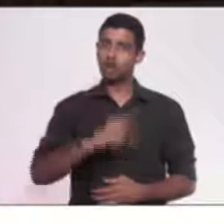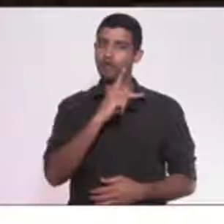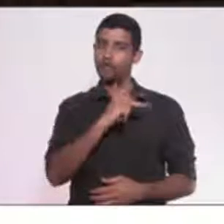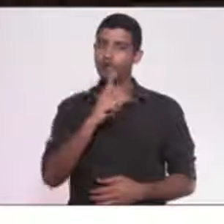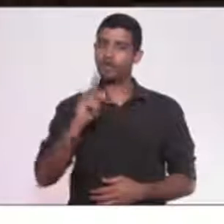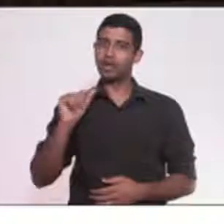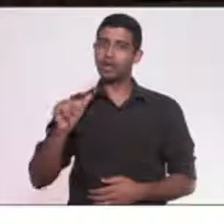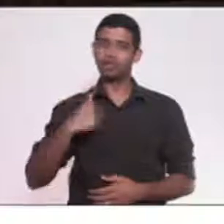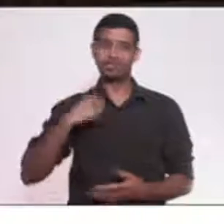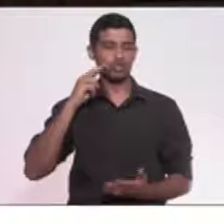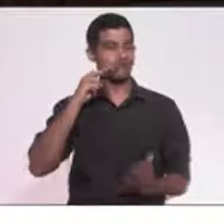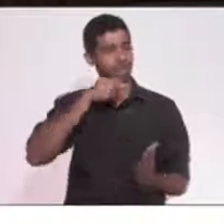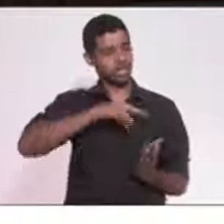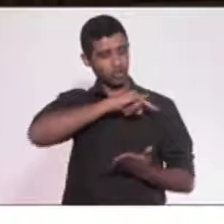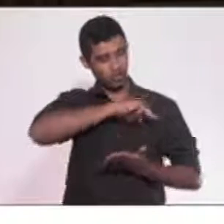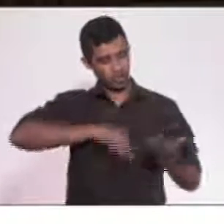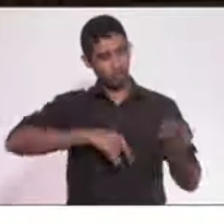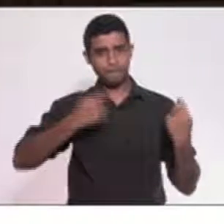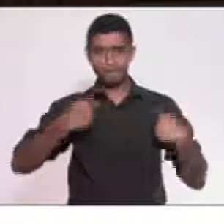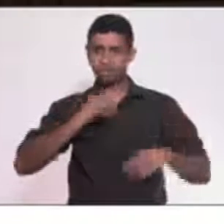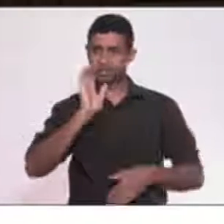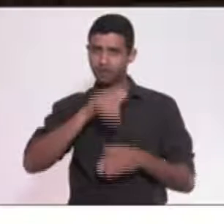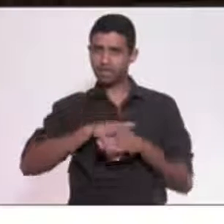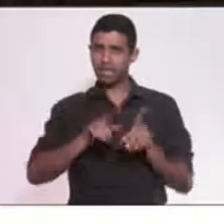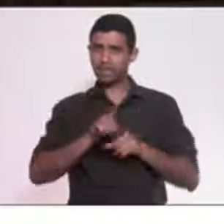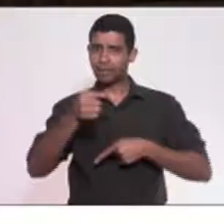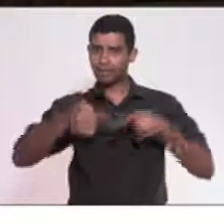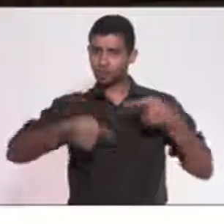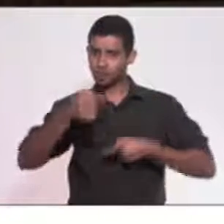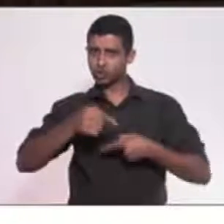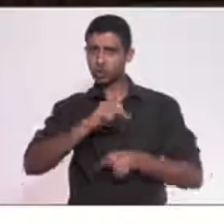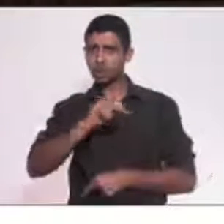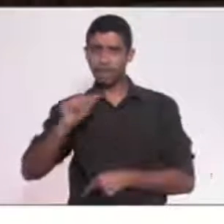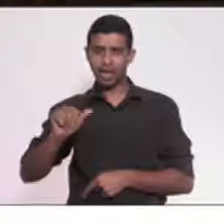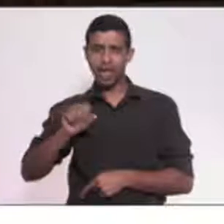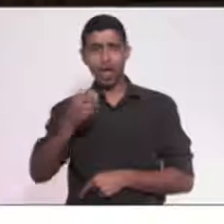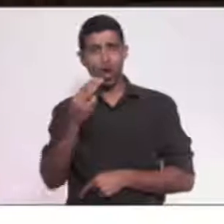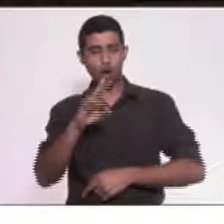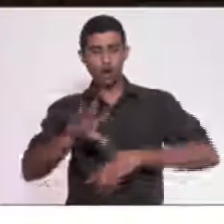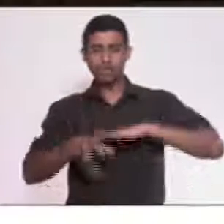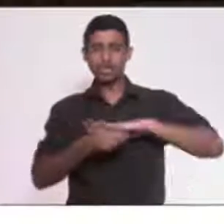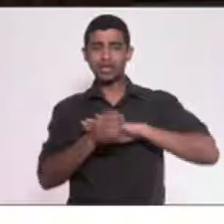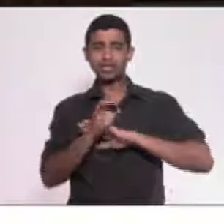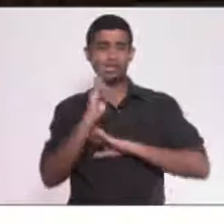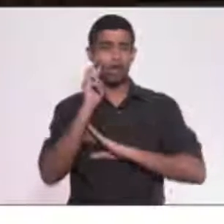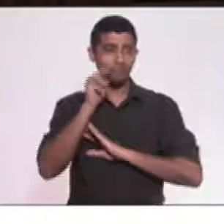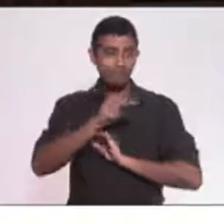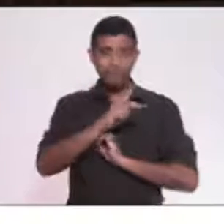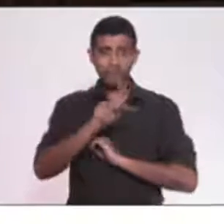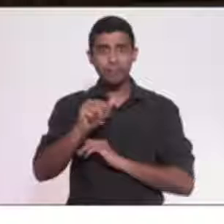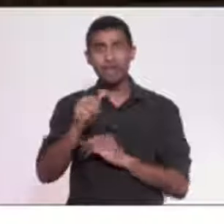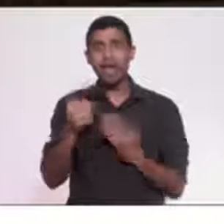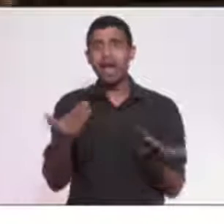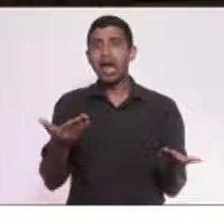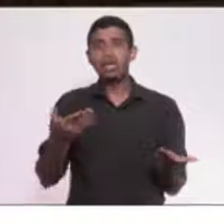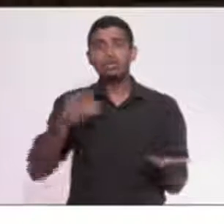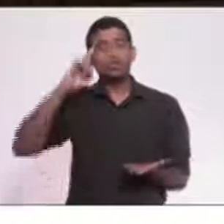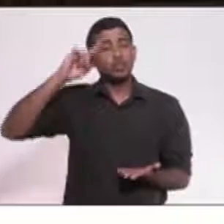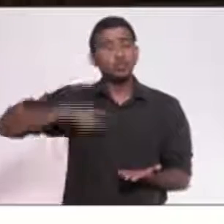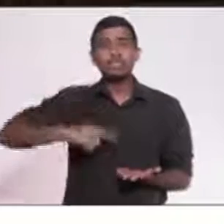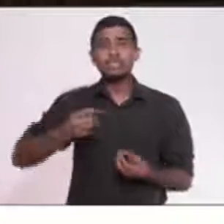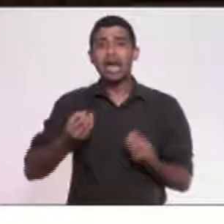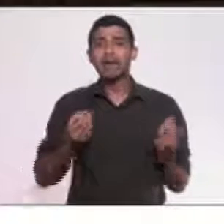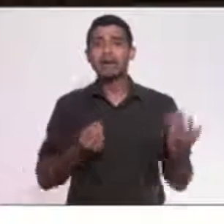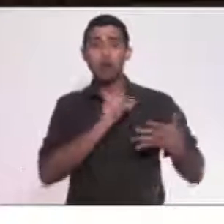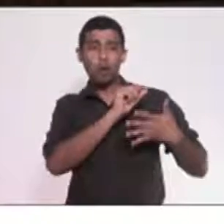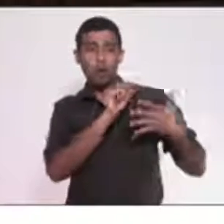gente olha o documento e tem que votar e discutir o PPA ou emendá-lo, só olhando para o PPA. A gente não sabe quais são os fundamentos